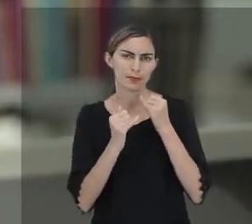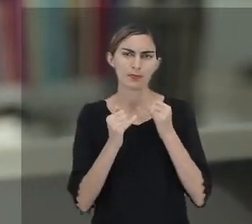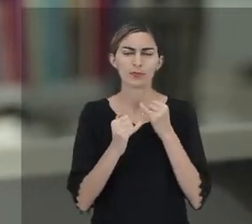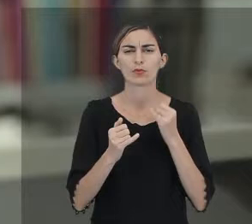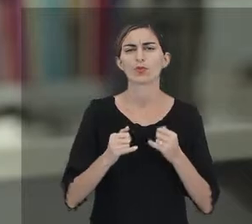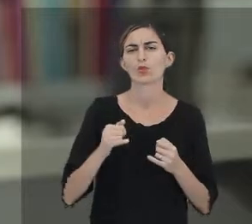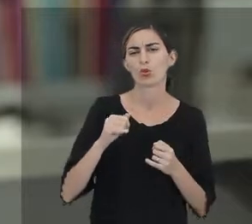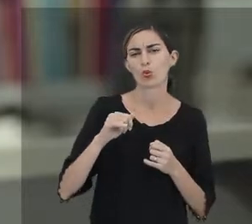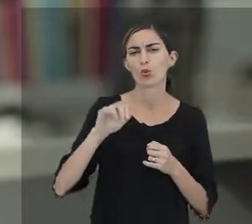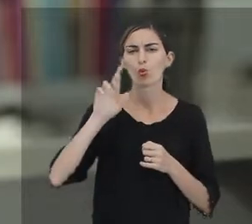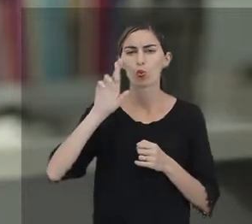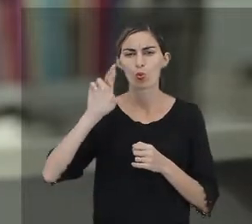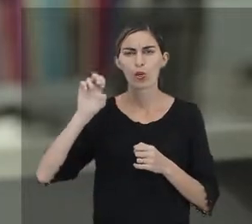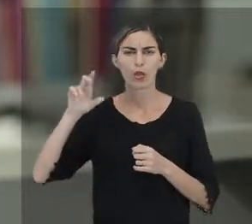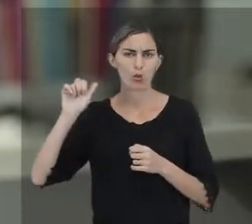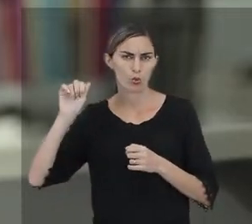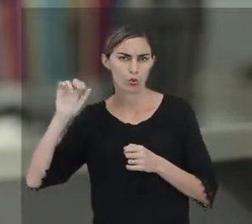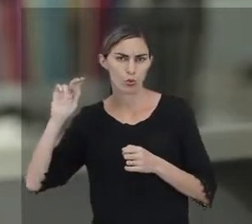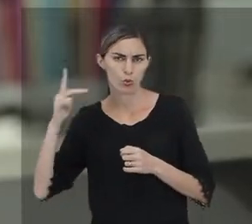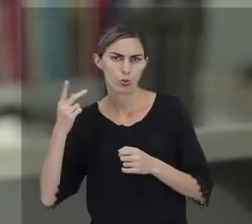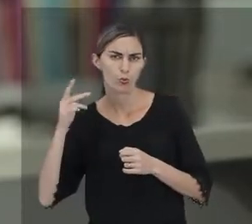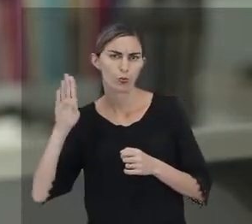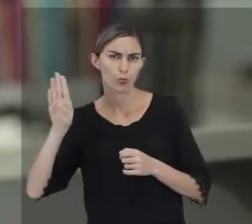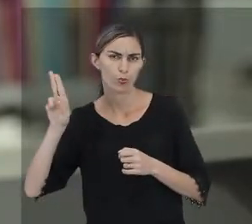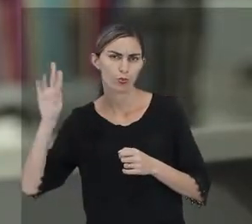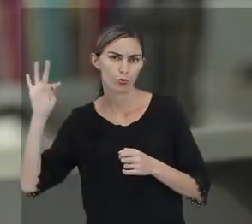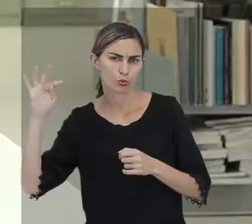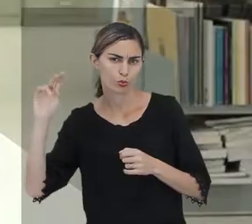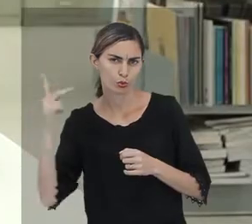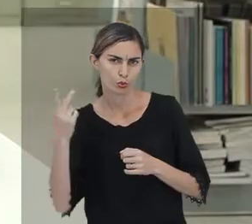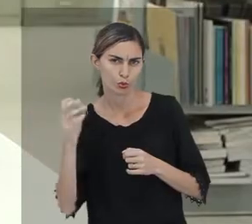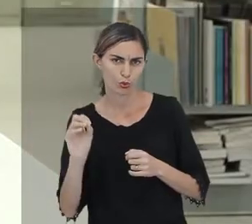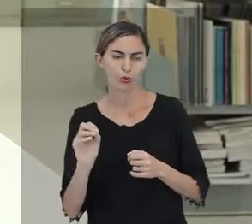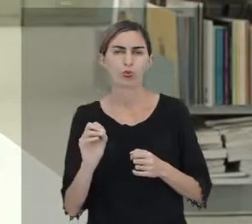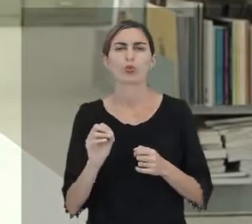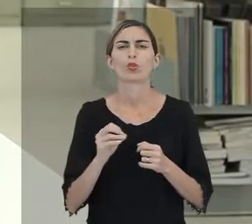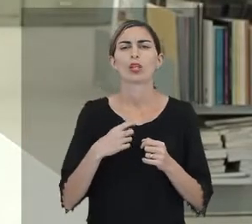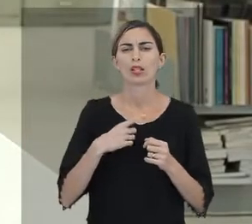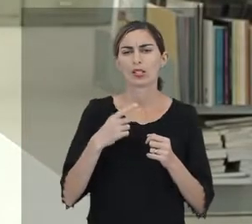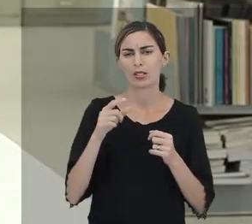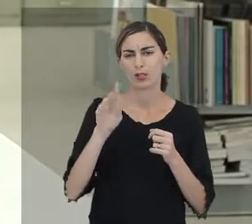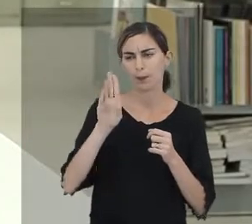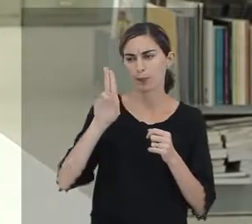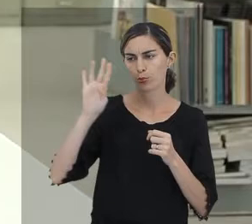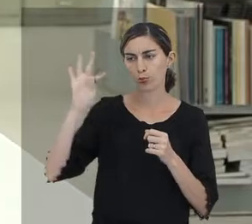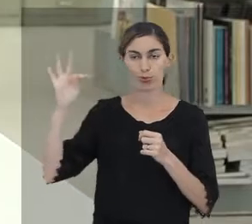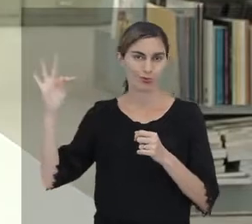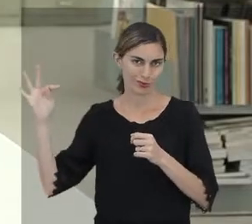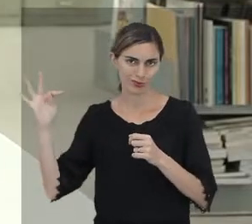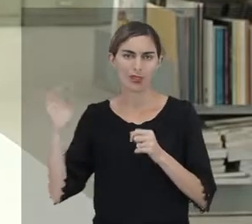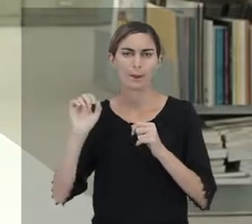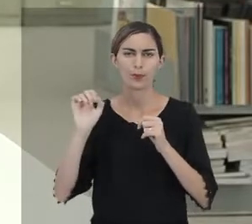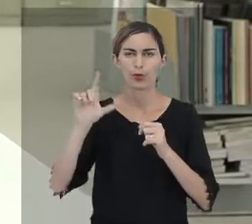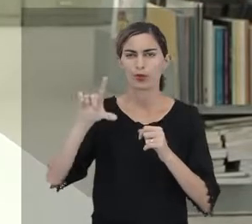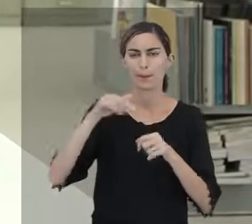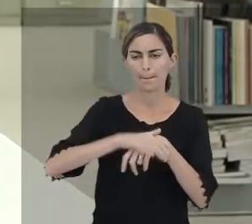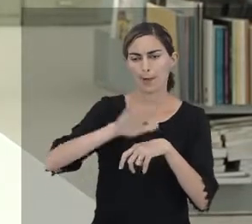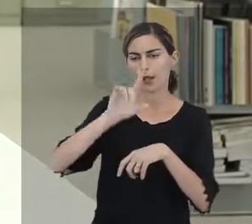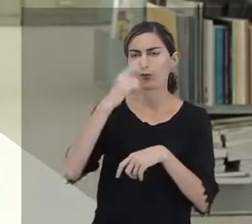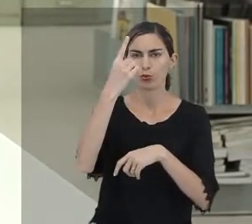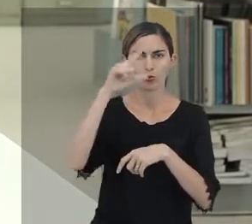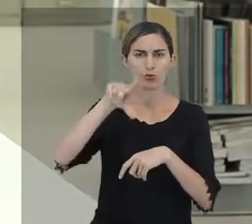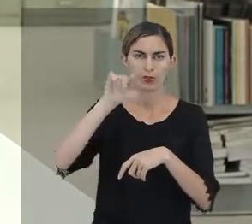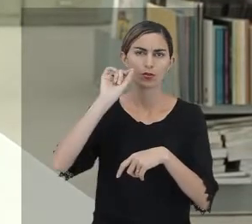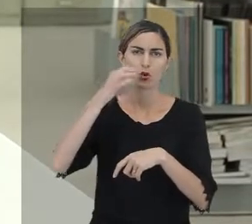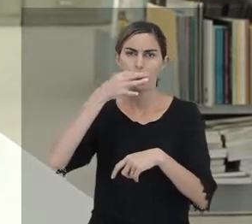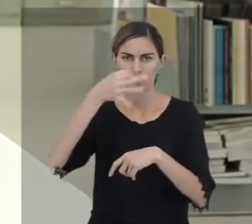no Radio Button, se você selecionar uma opção, automaticamente a outra opção é desmarcada. No checkbox você pode selecionar mais de uma,